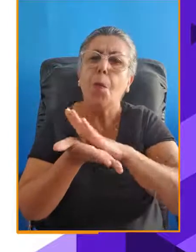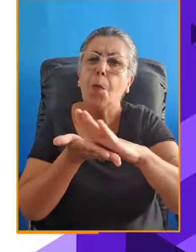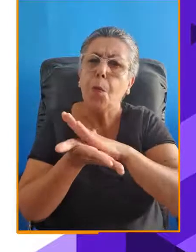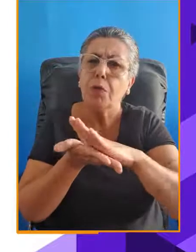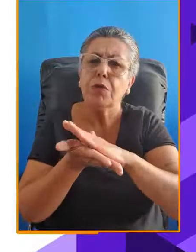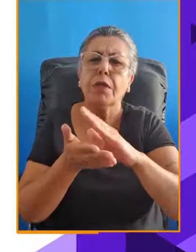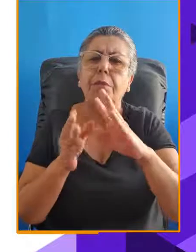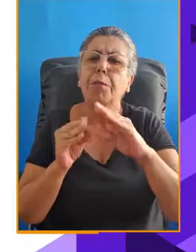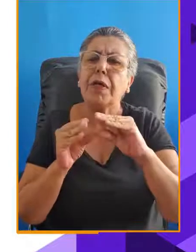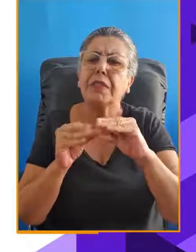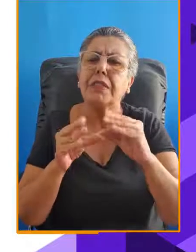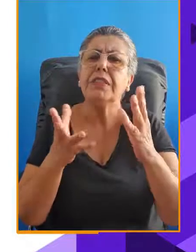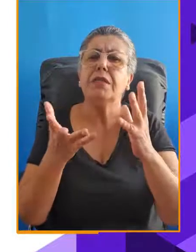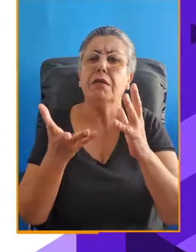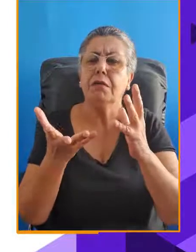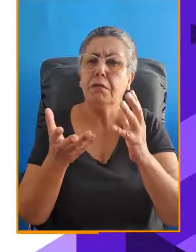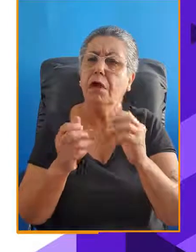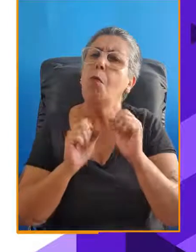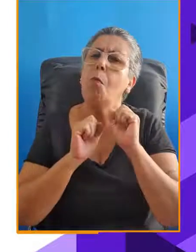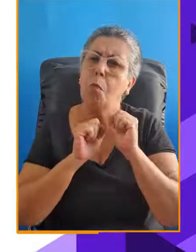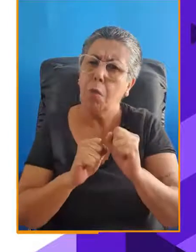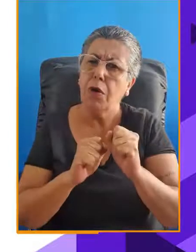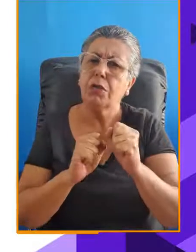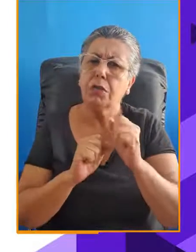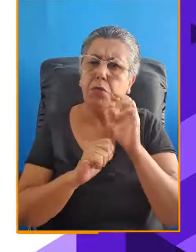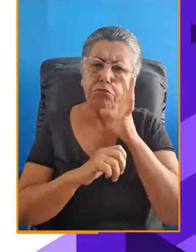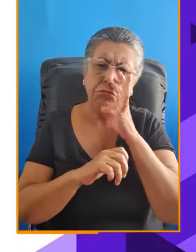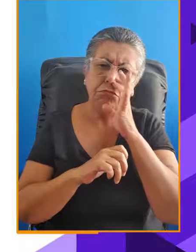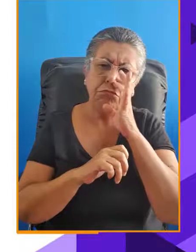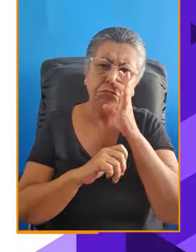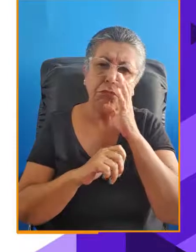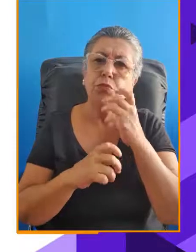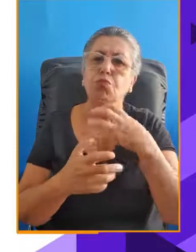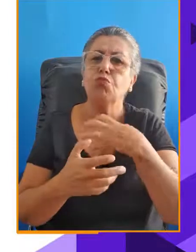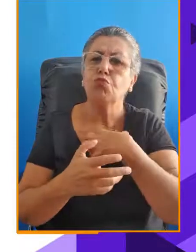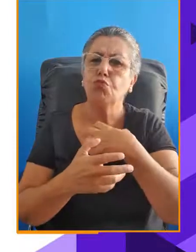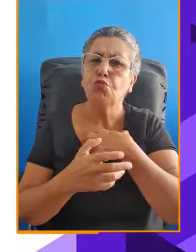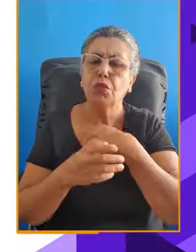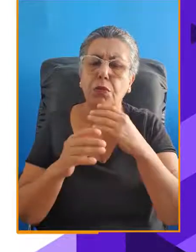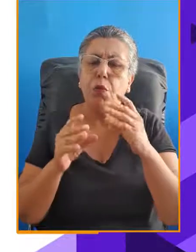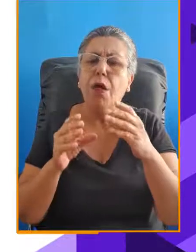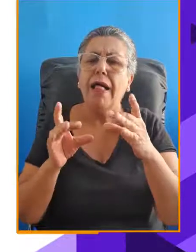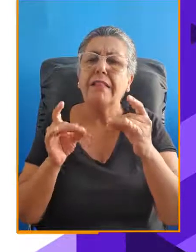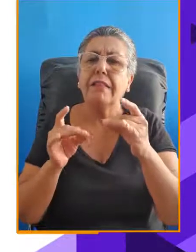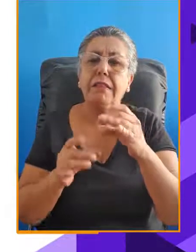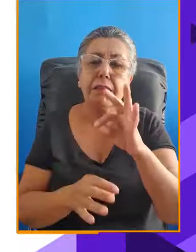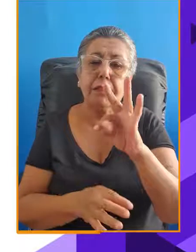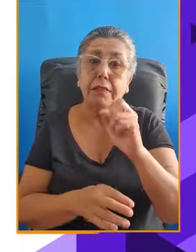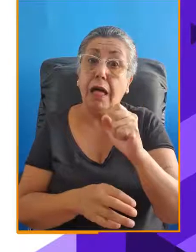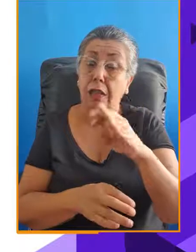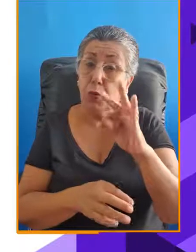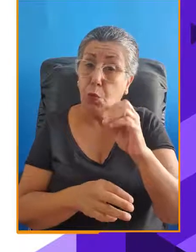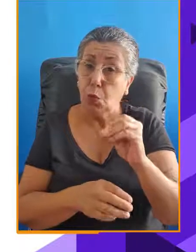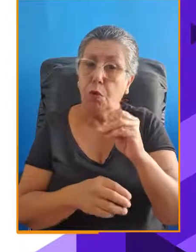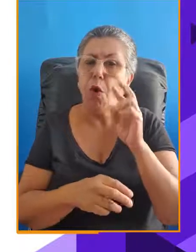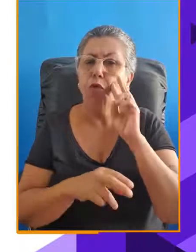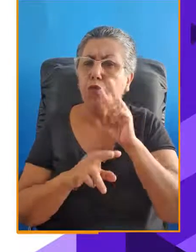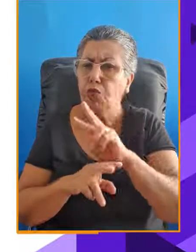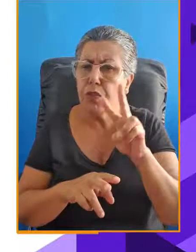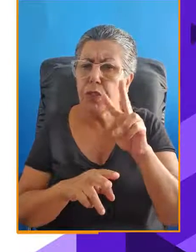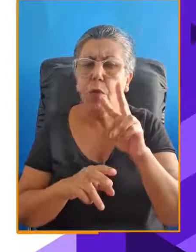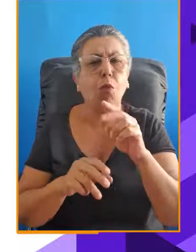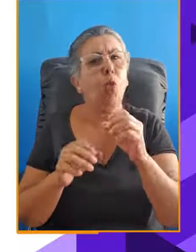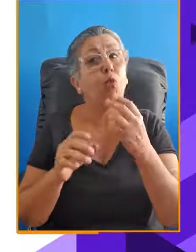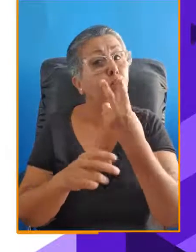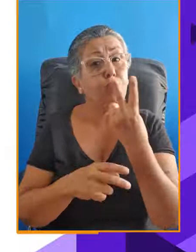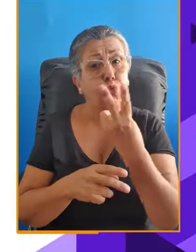polida, macia. Ela pode ser apreciada pelo sentido do tato e da visão, ou da combinação